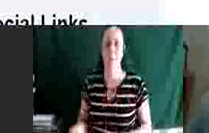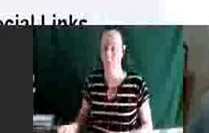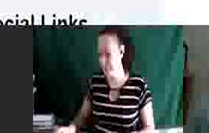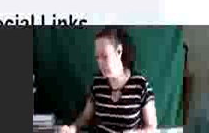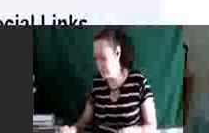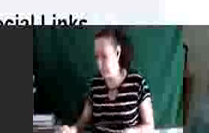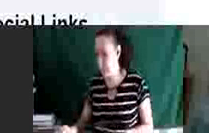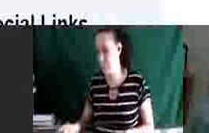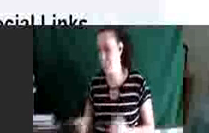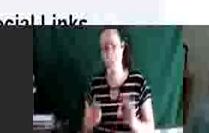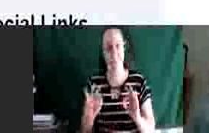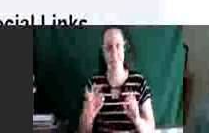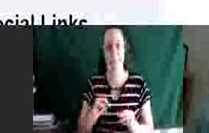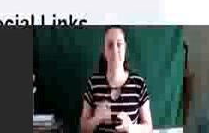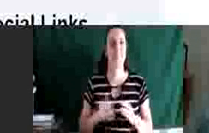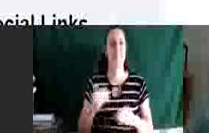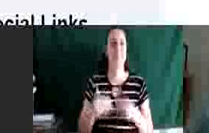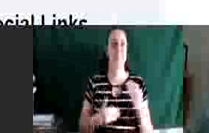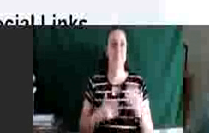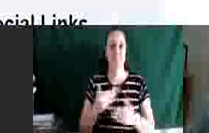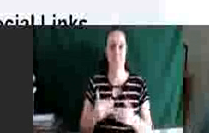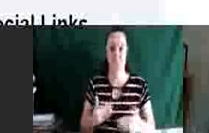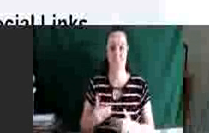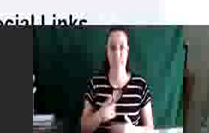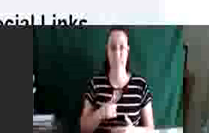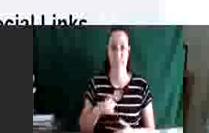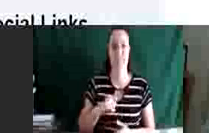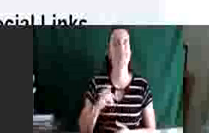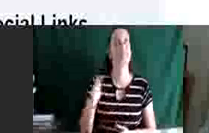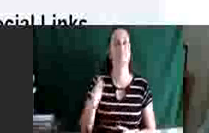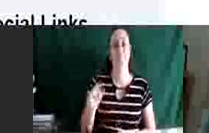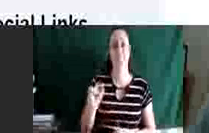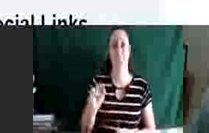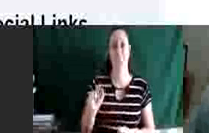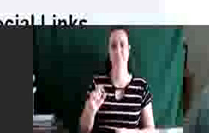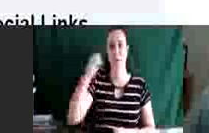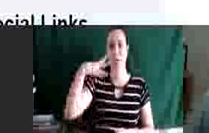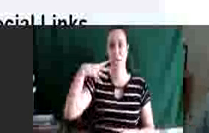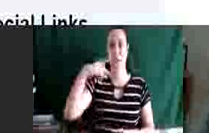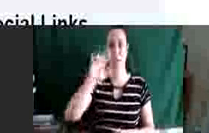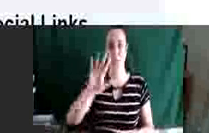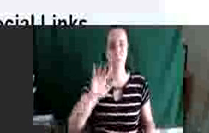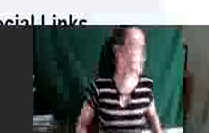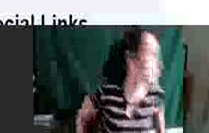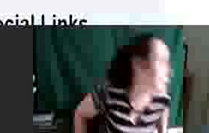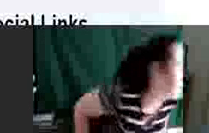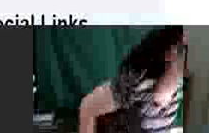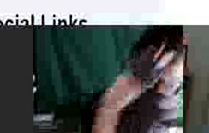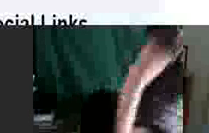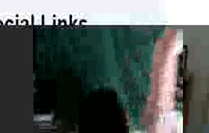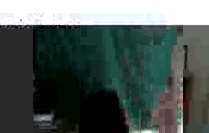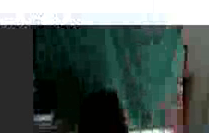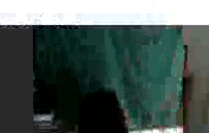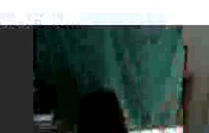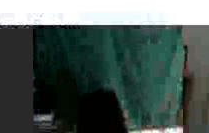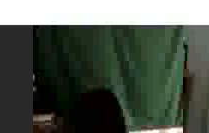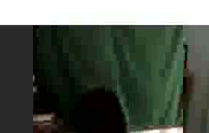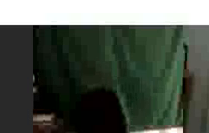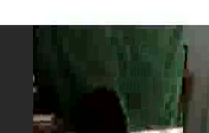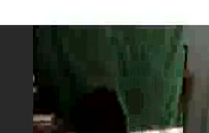que esse domínio está hospedando sites maliciosos para roubar informações. E eles responderam já no outro dia. A cartilha que a gente vai ver, né, já